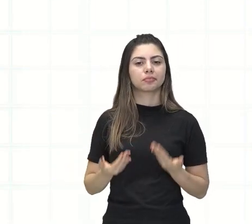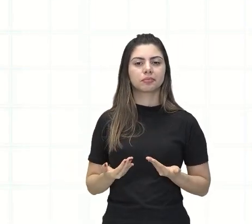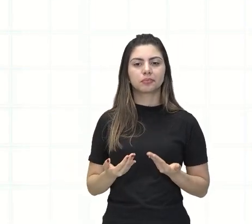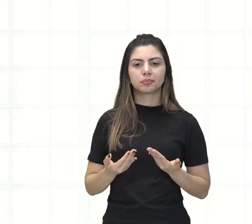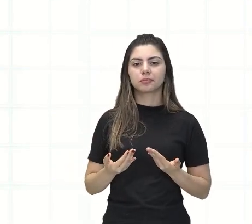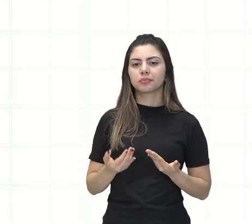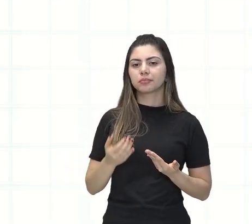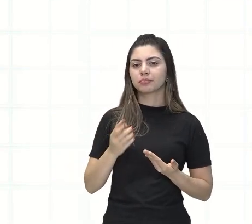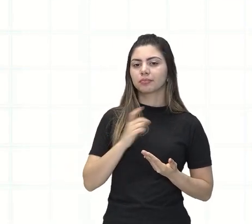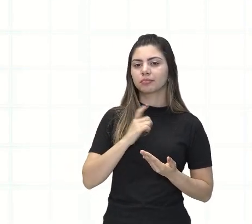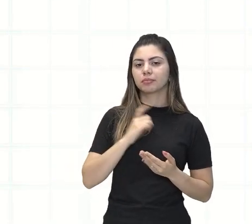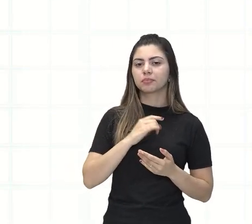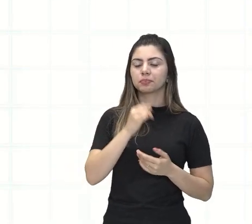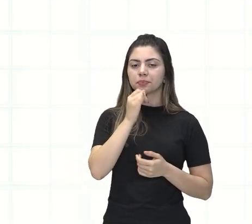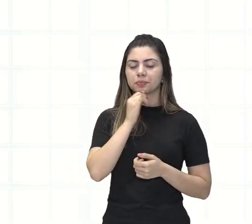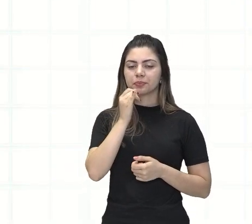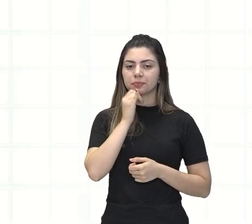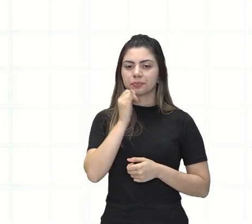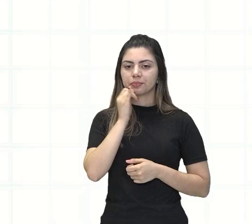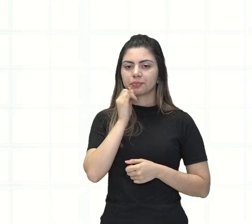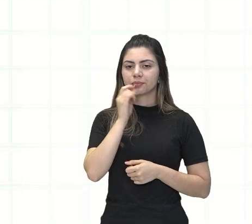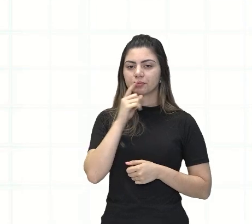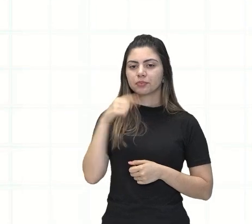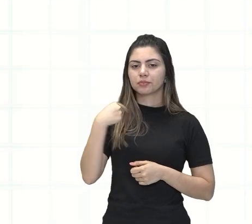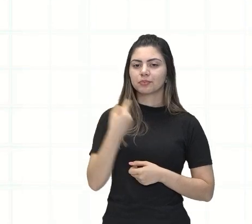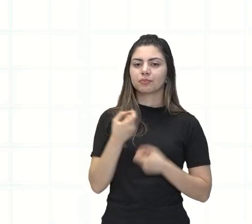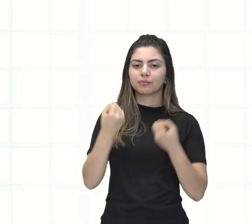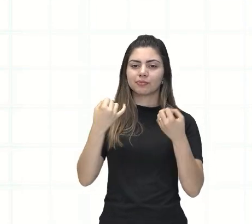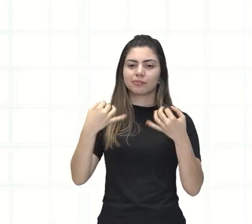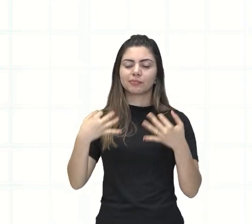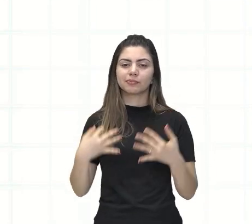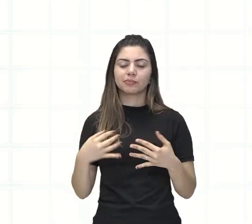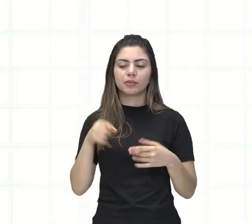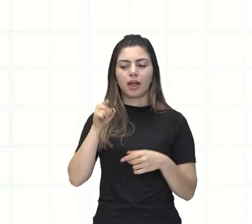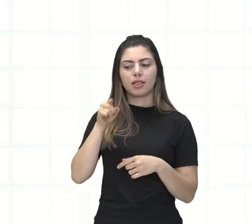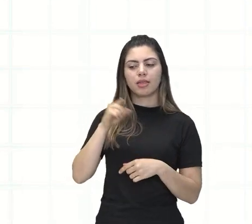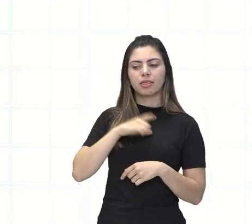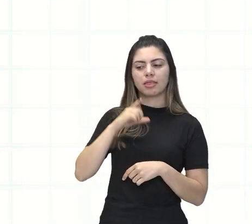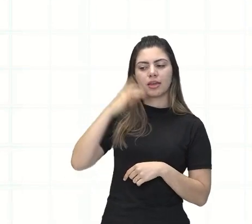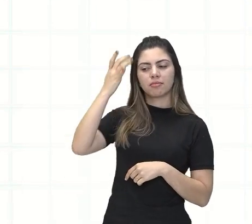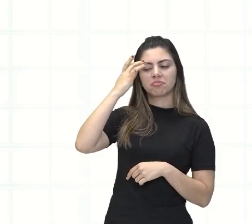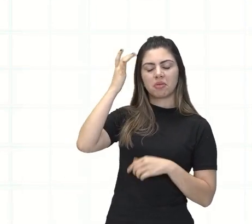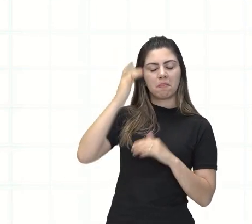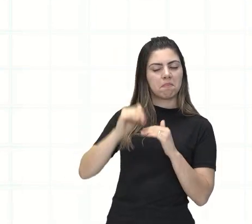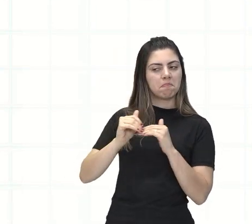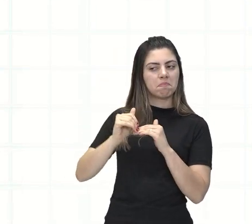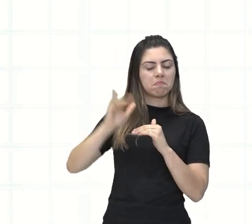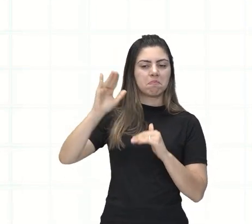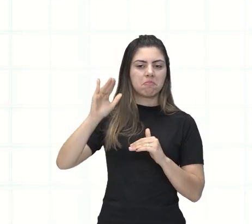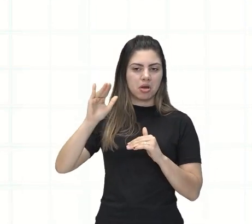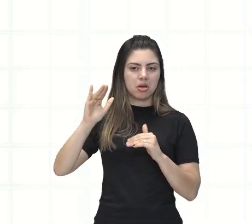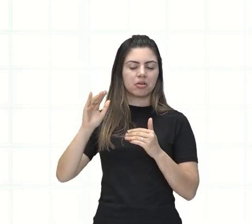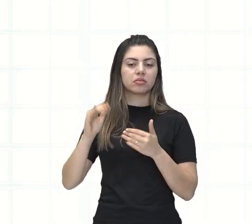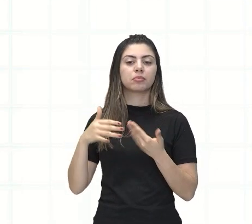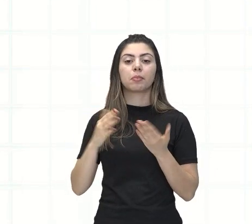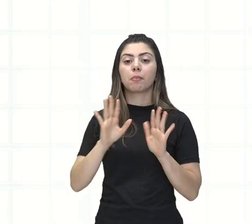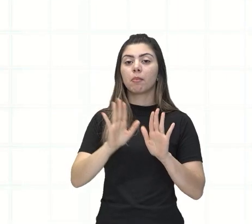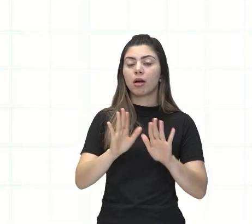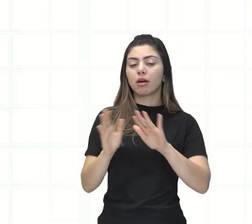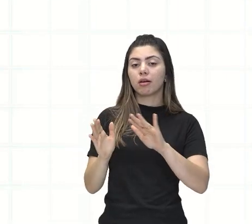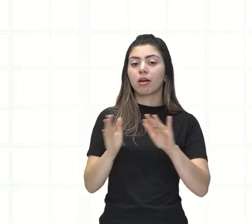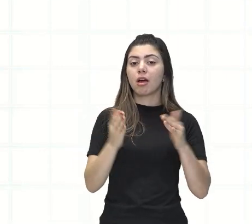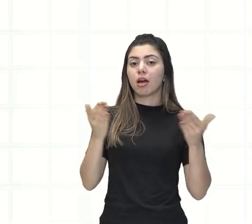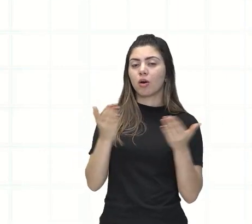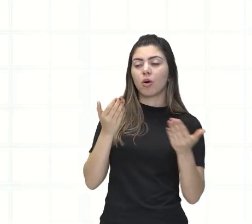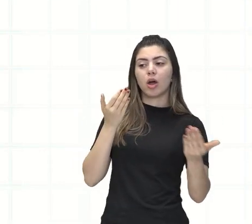eu uso para dizer, por exemplo, que é o mais inteligente de todos, o maior de todos. No comparativo, eu não